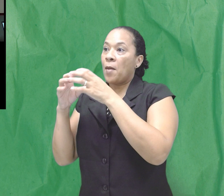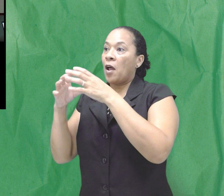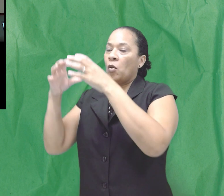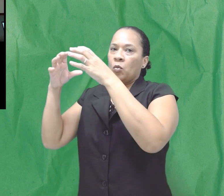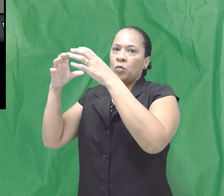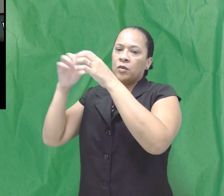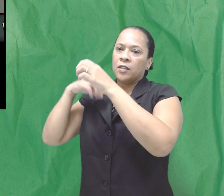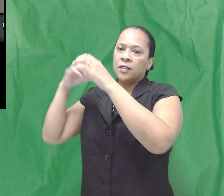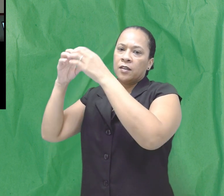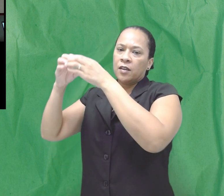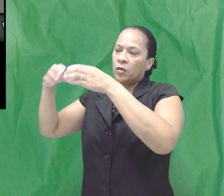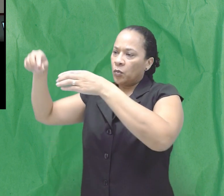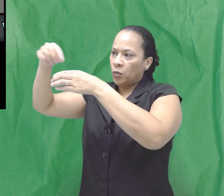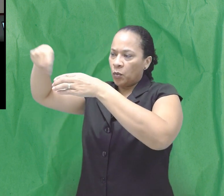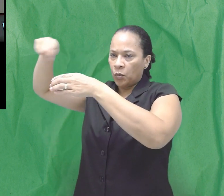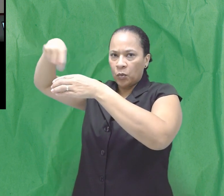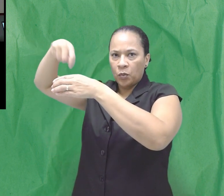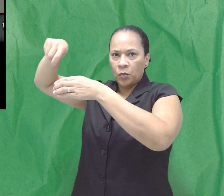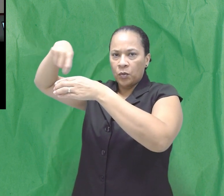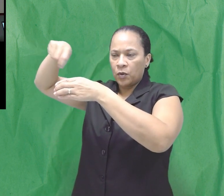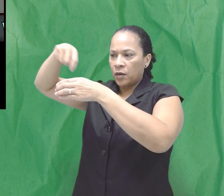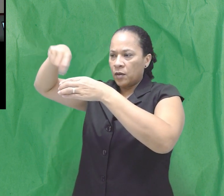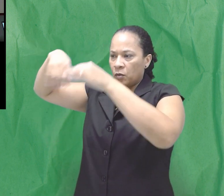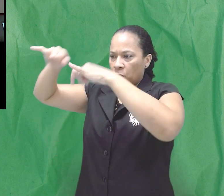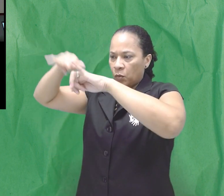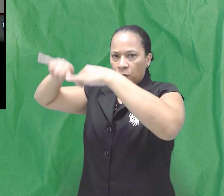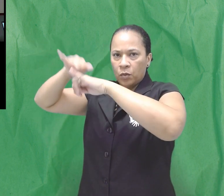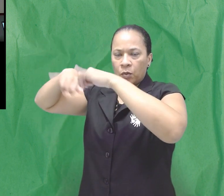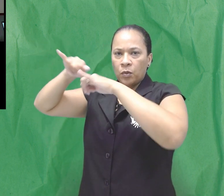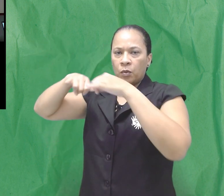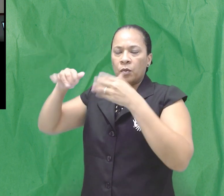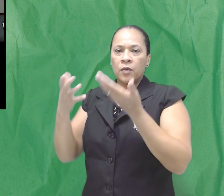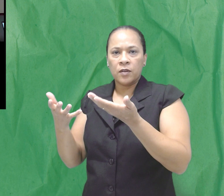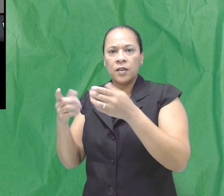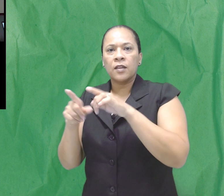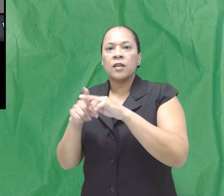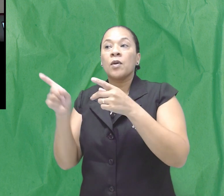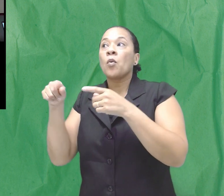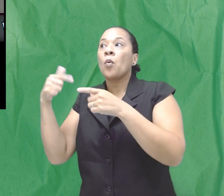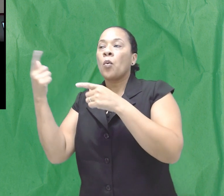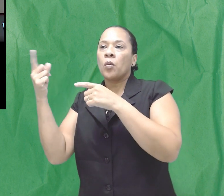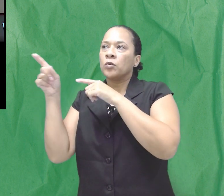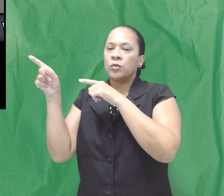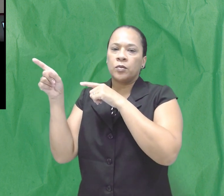para preparar soluções com concentrações precisas. Outro item,